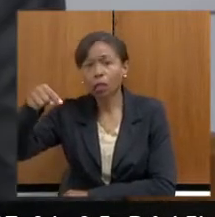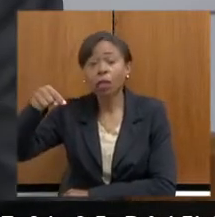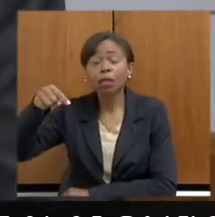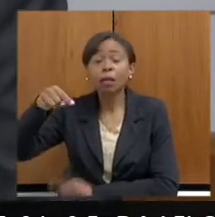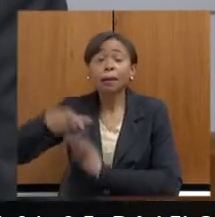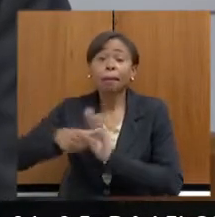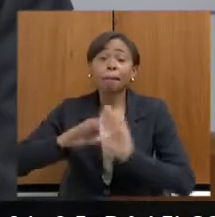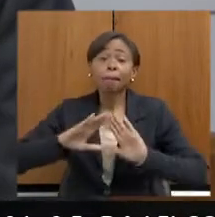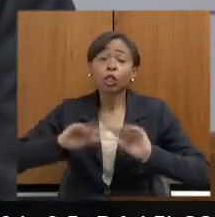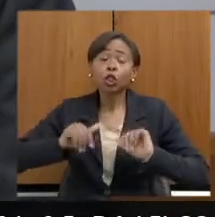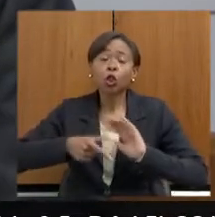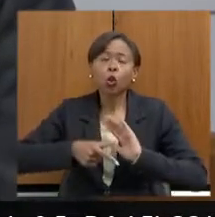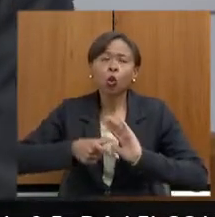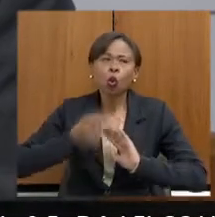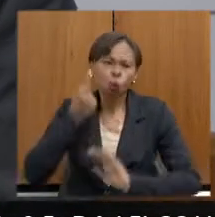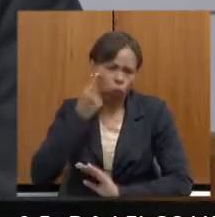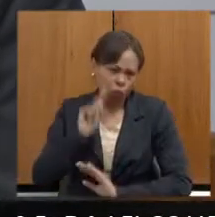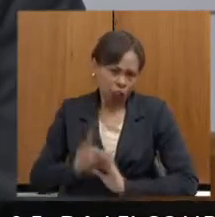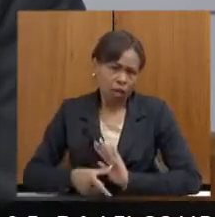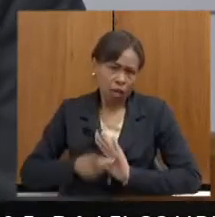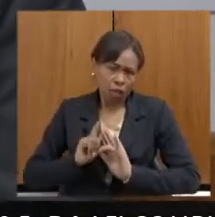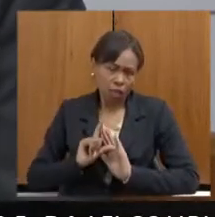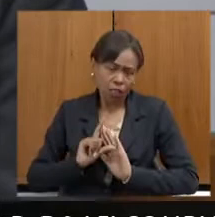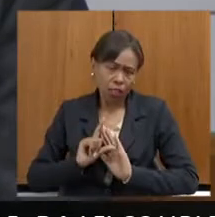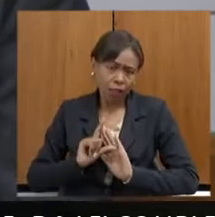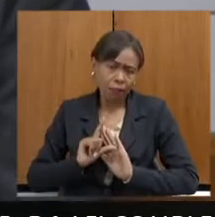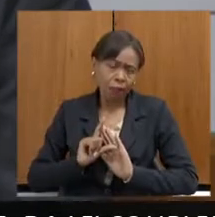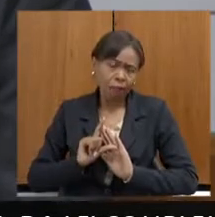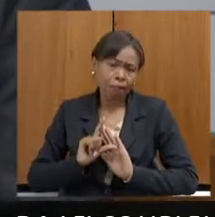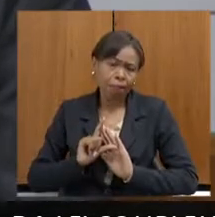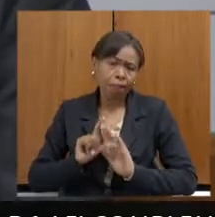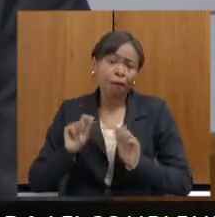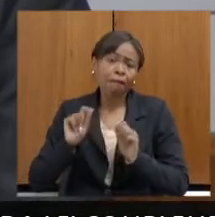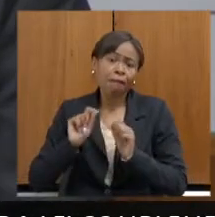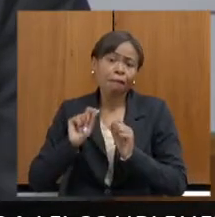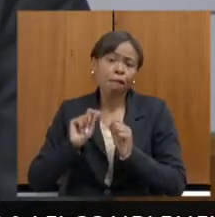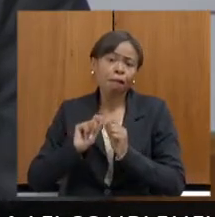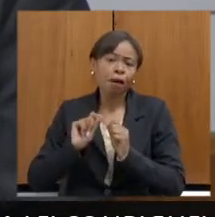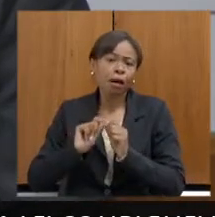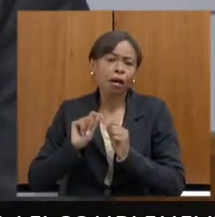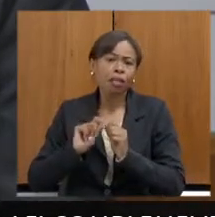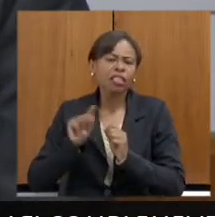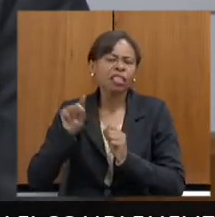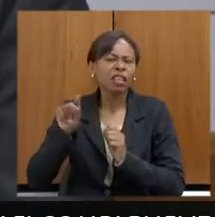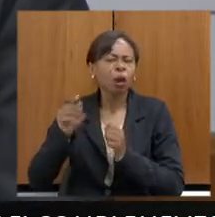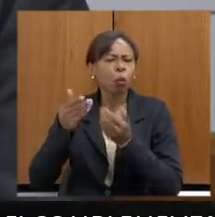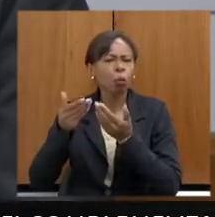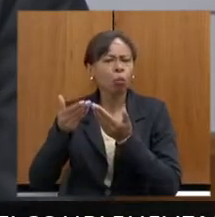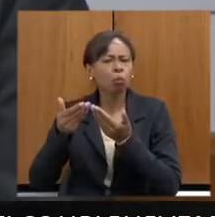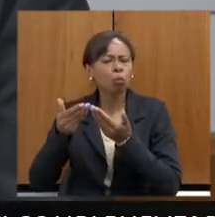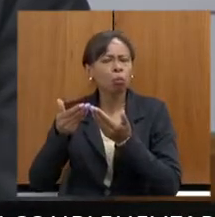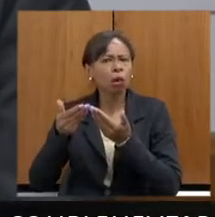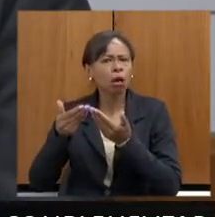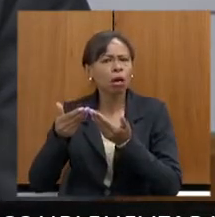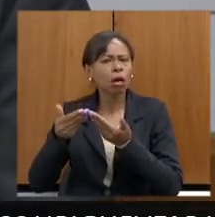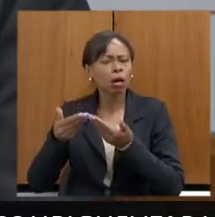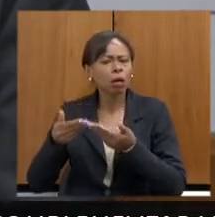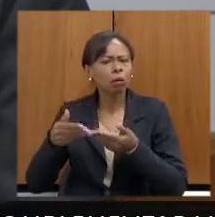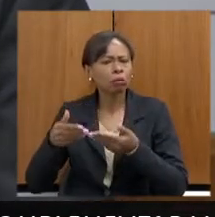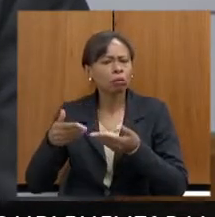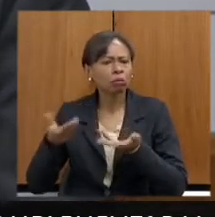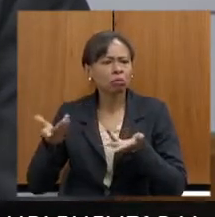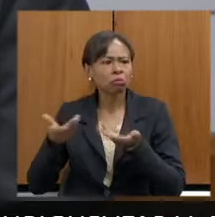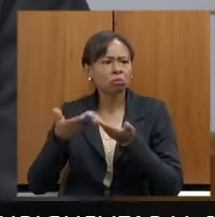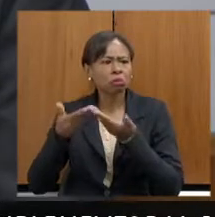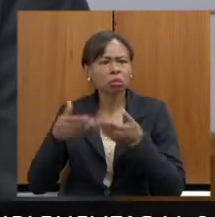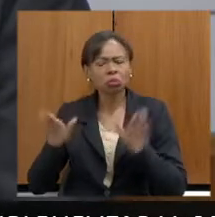é uma uma uma coisa chama abertura de uma parcelasse me engano pelo subsecretário